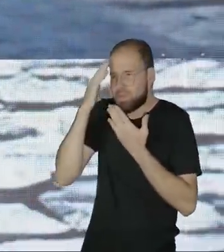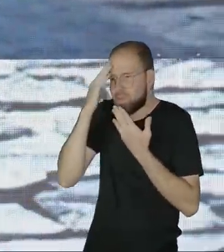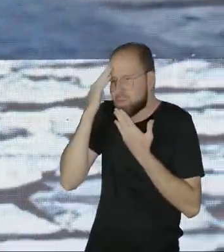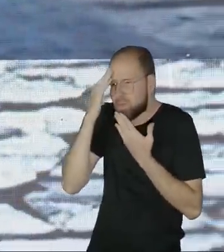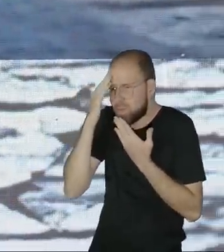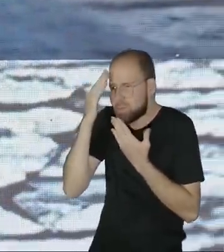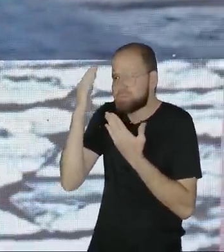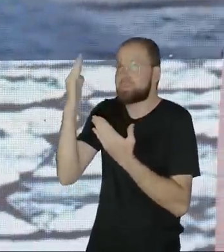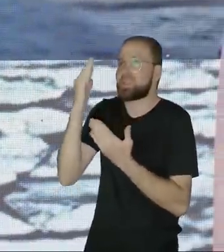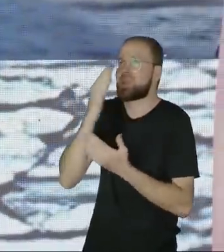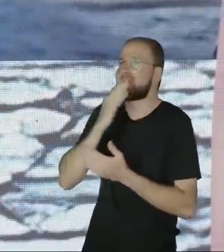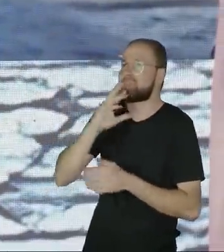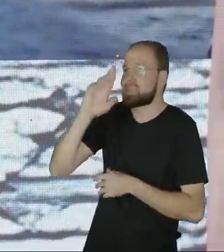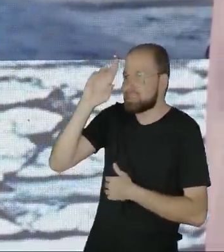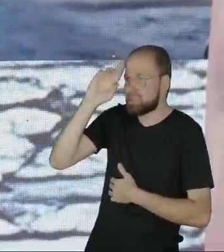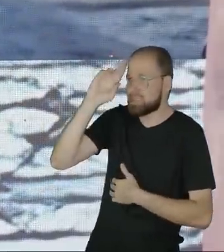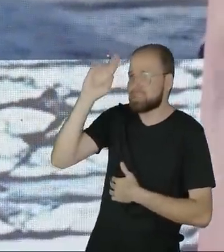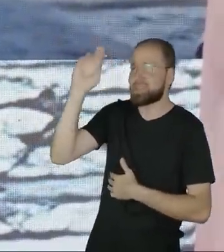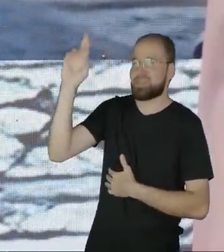Obrigada, Senhor.